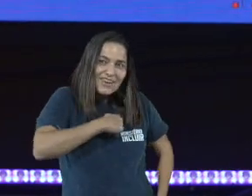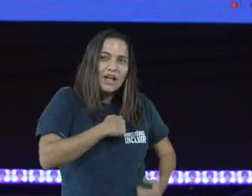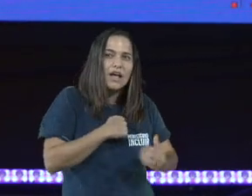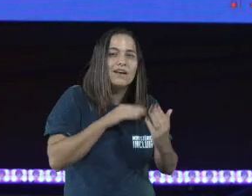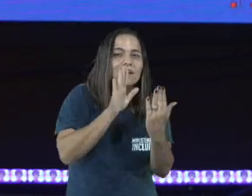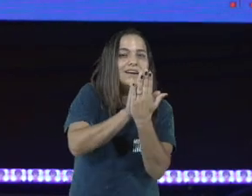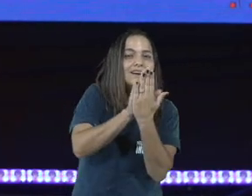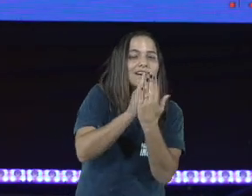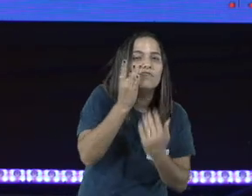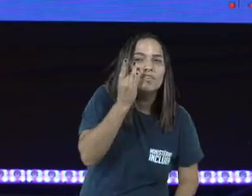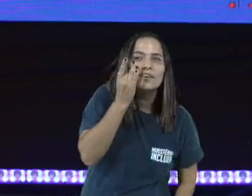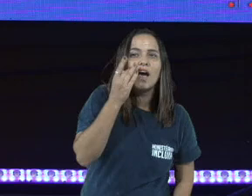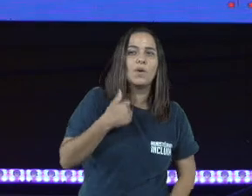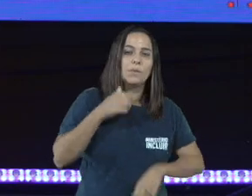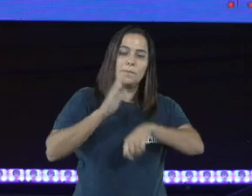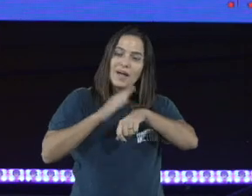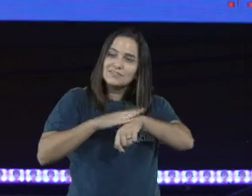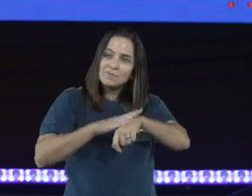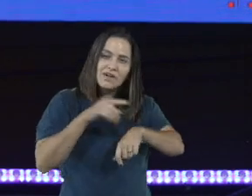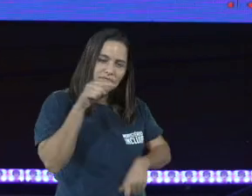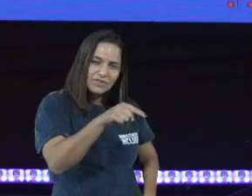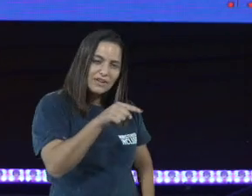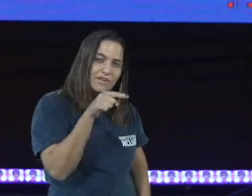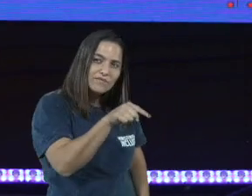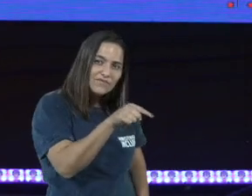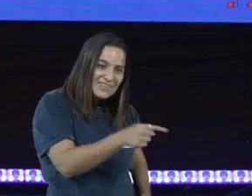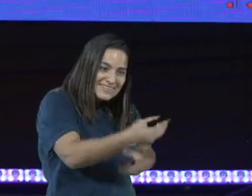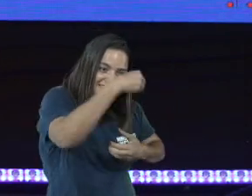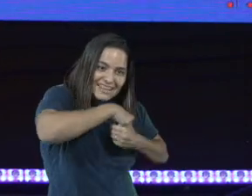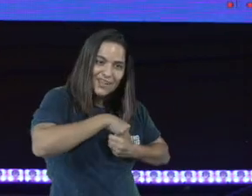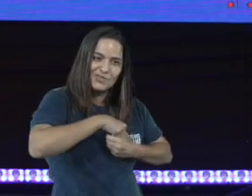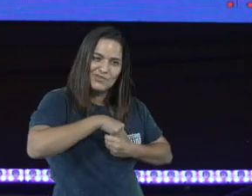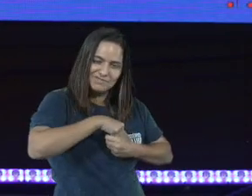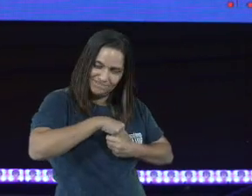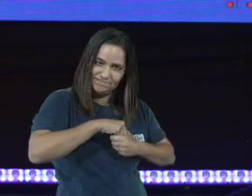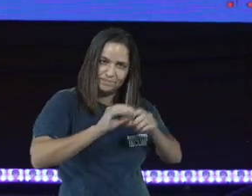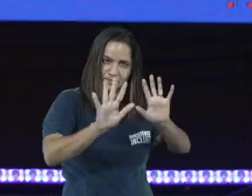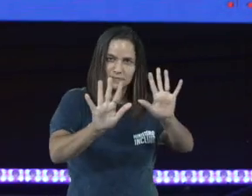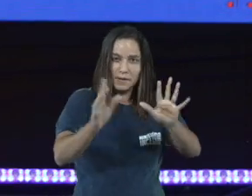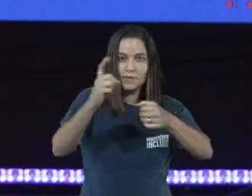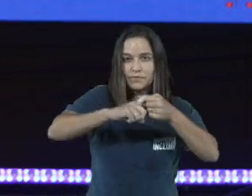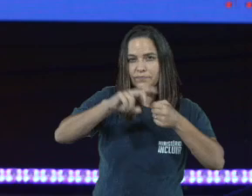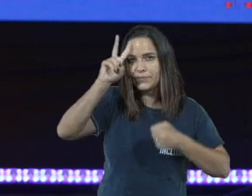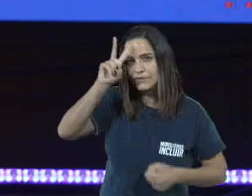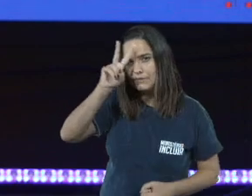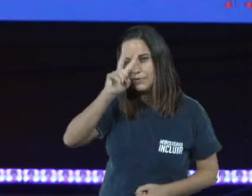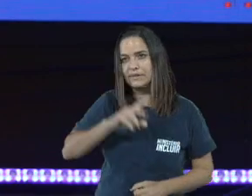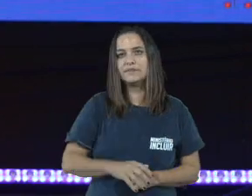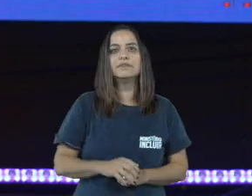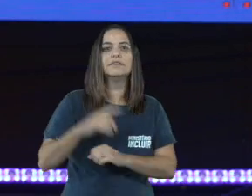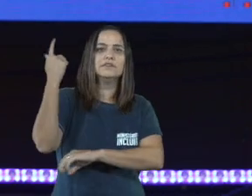esperança agora dá uma olhada só em quem é o Golias um gigante quem é o Davi um